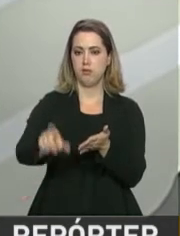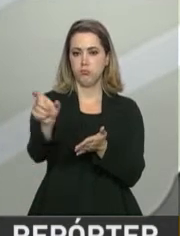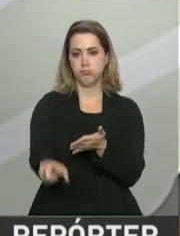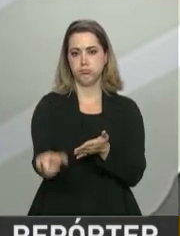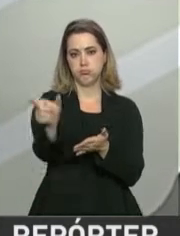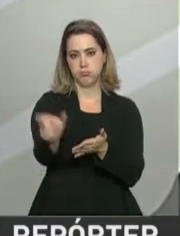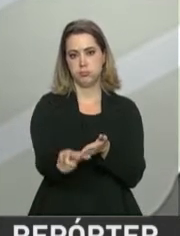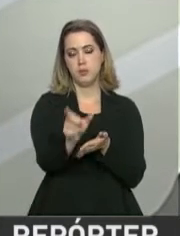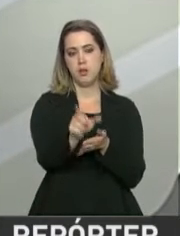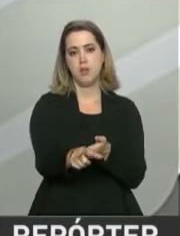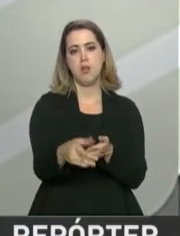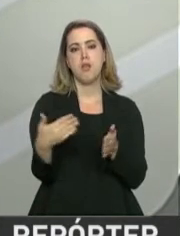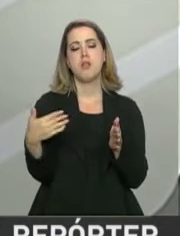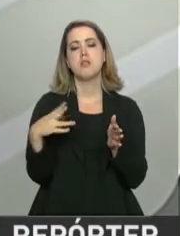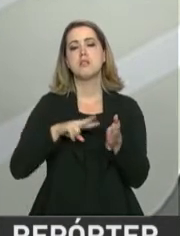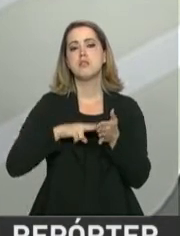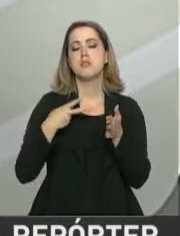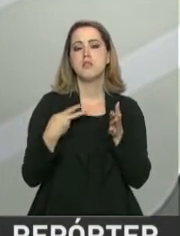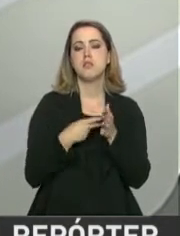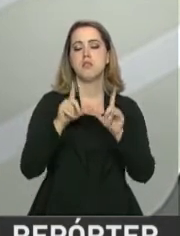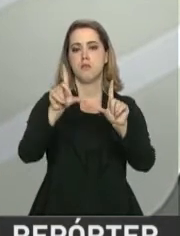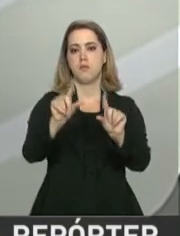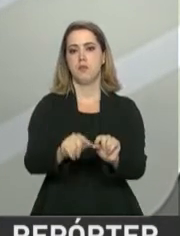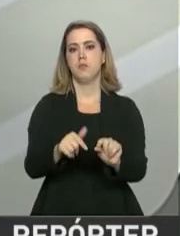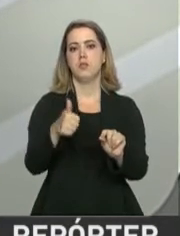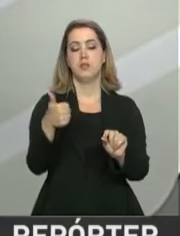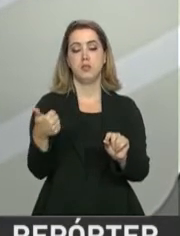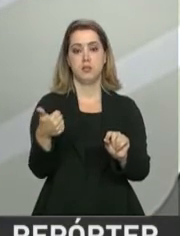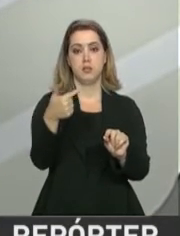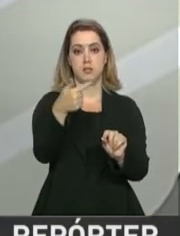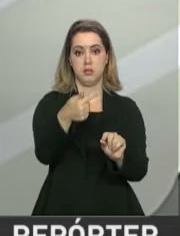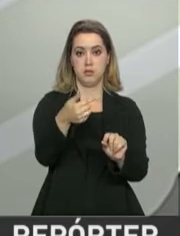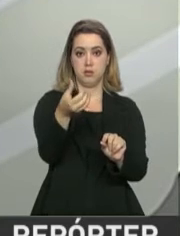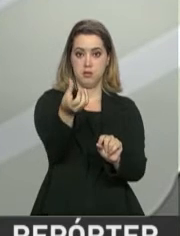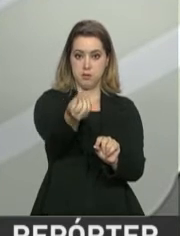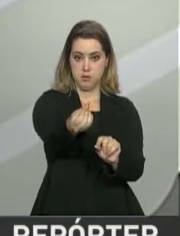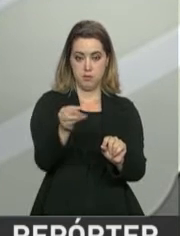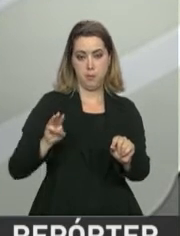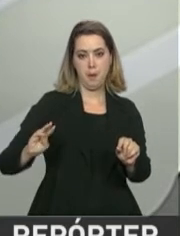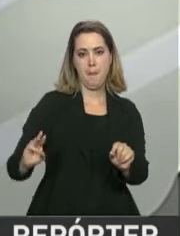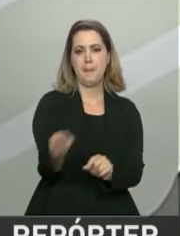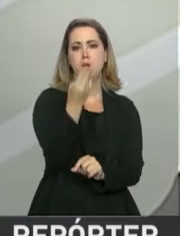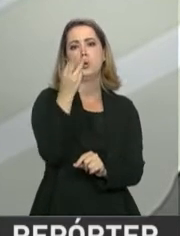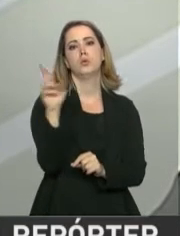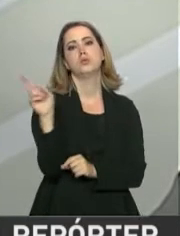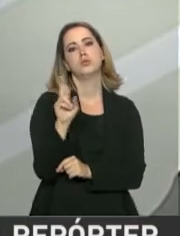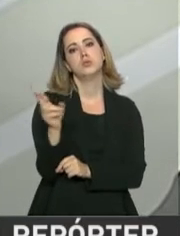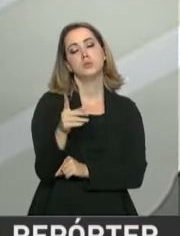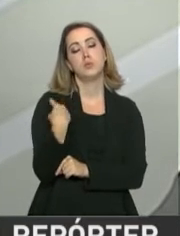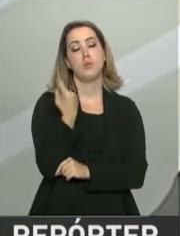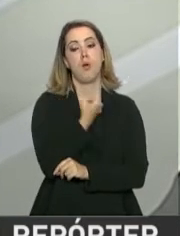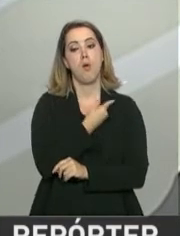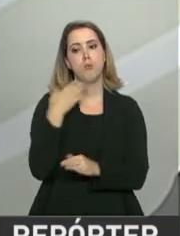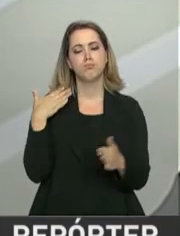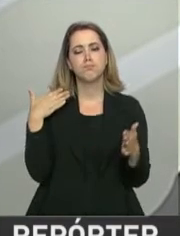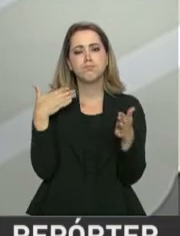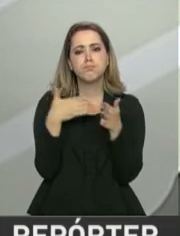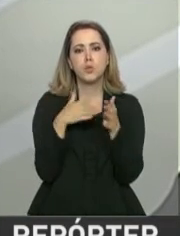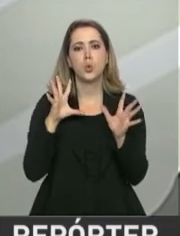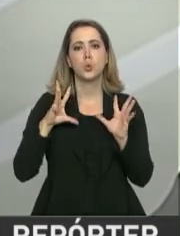de 176 milhões de reais. Quando nós alcançarmos a meta